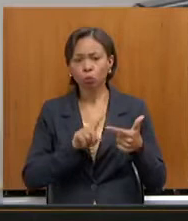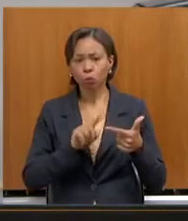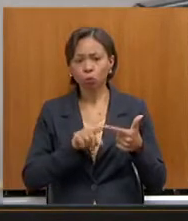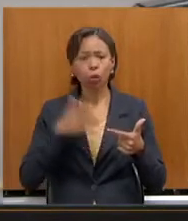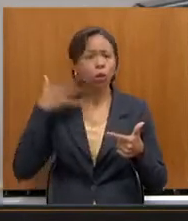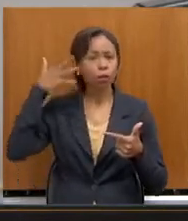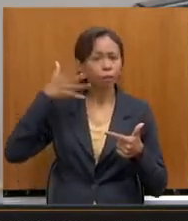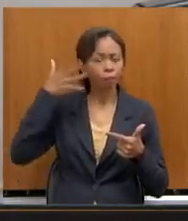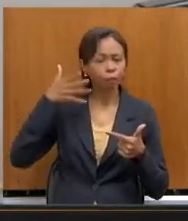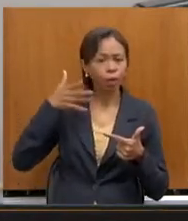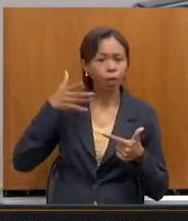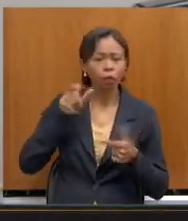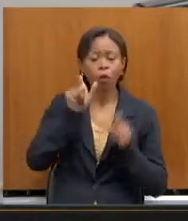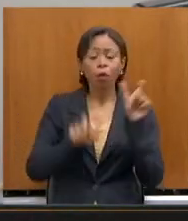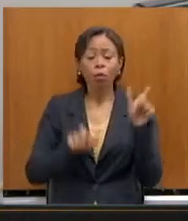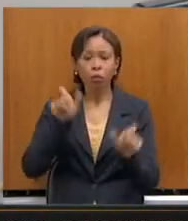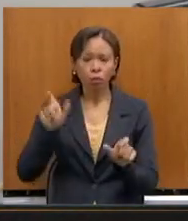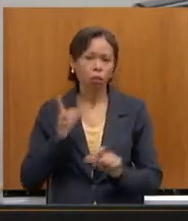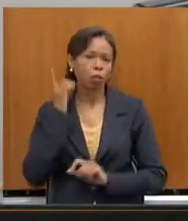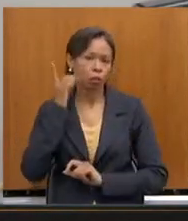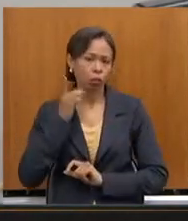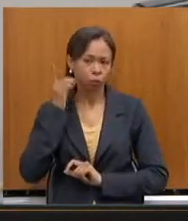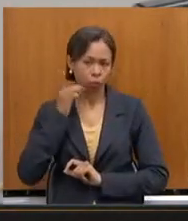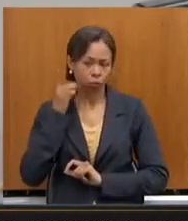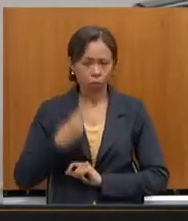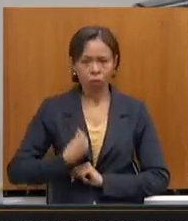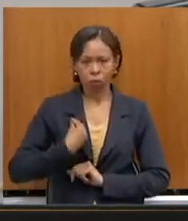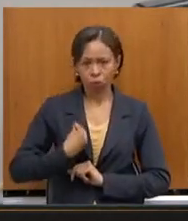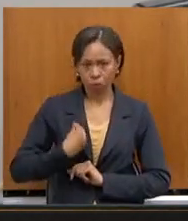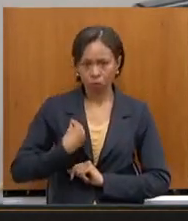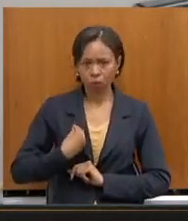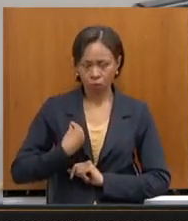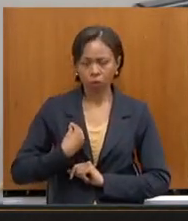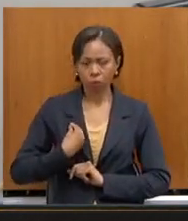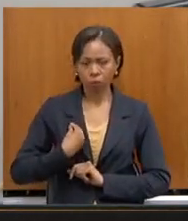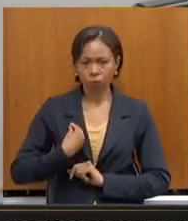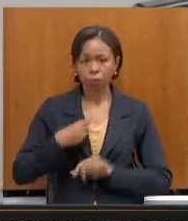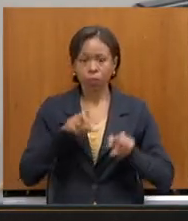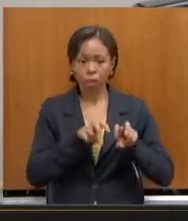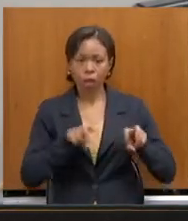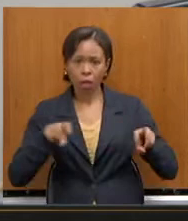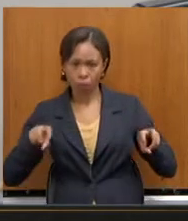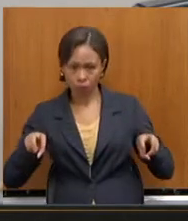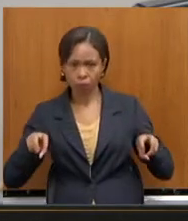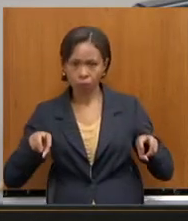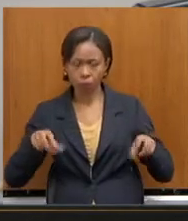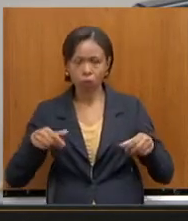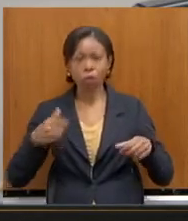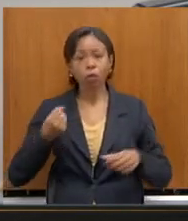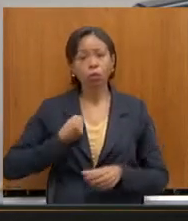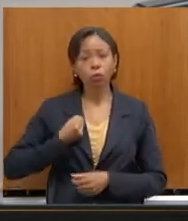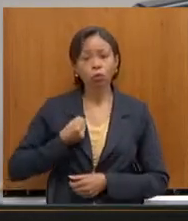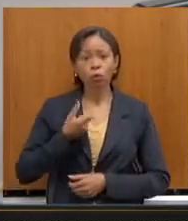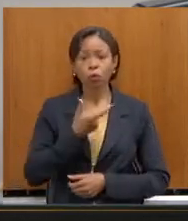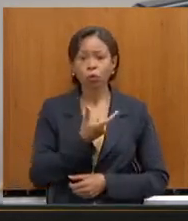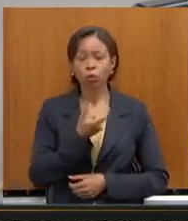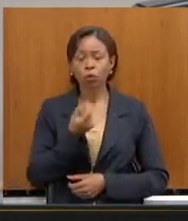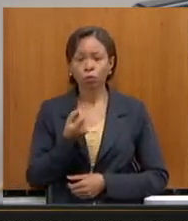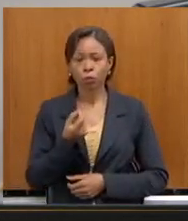concedida a palavra as deputadas e aos deputados nos termos da deliberação da mesa número dois